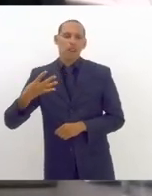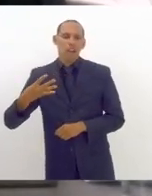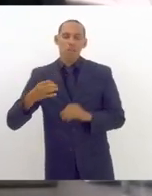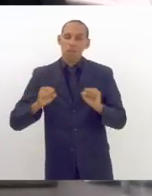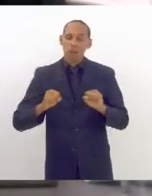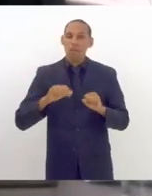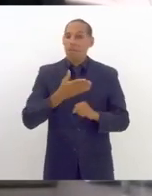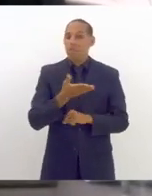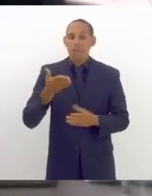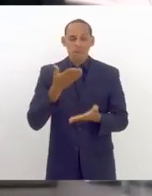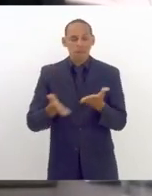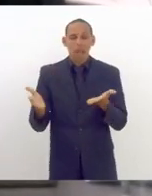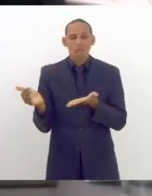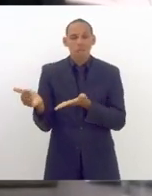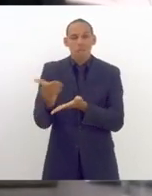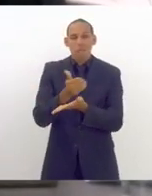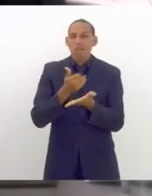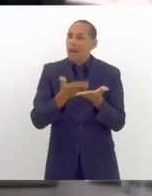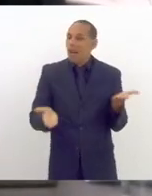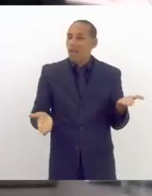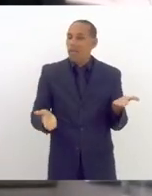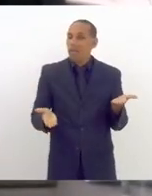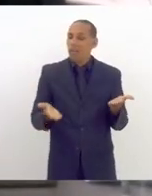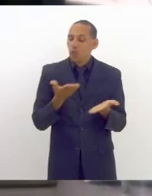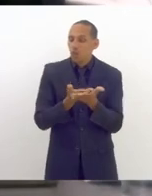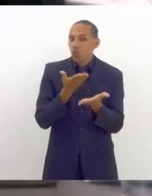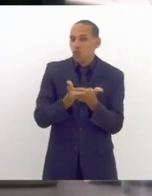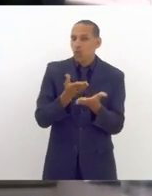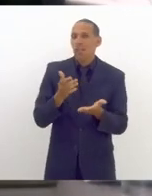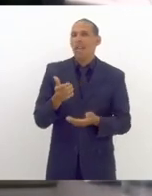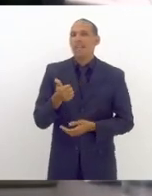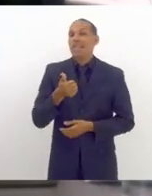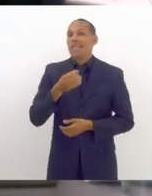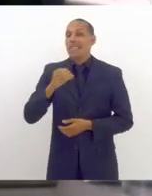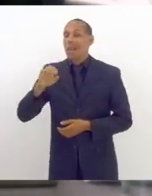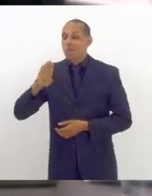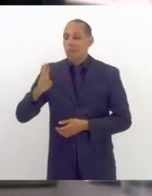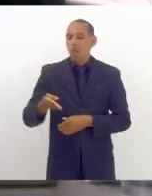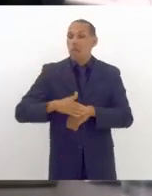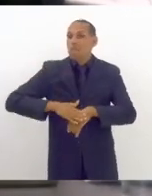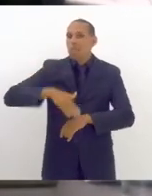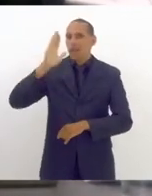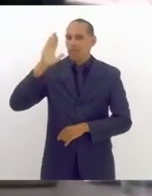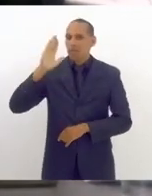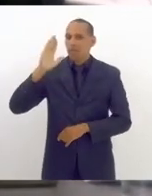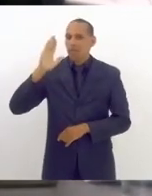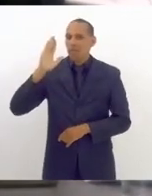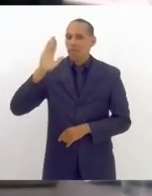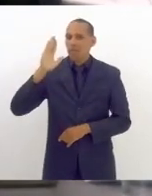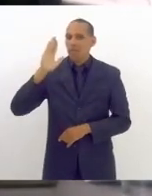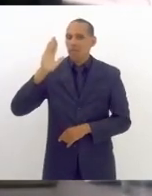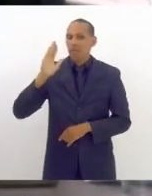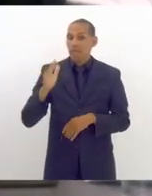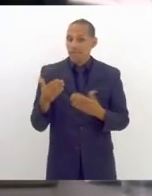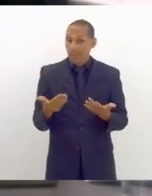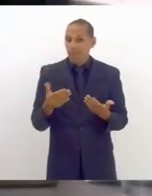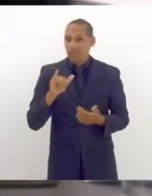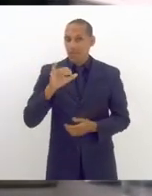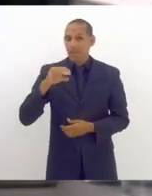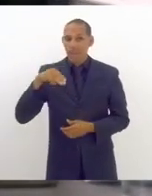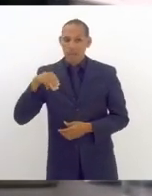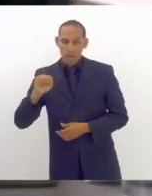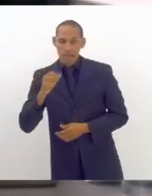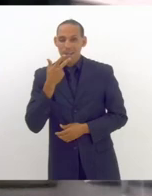arrecadação significativa estudam da ordem de mais de 100 bilhões de reais essa queda de ICMS